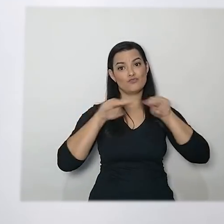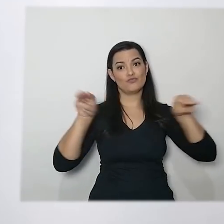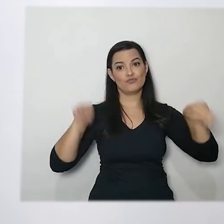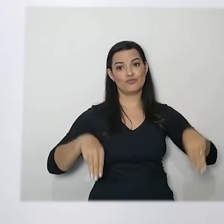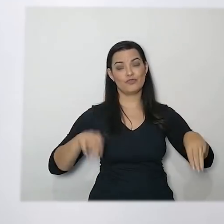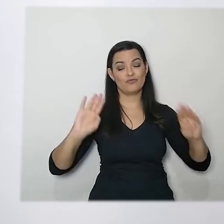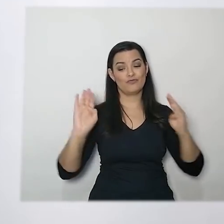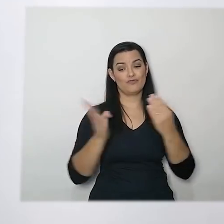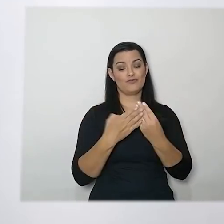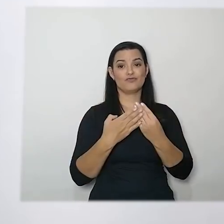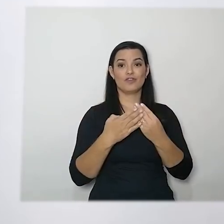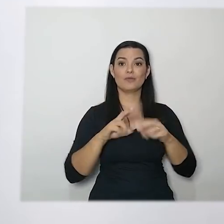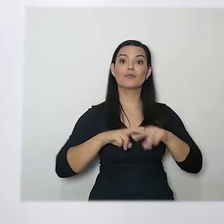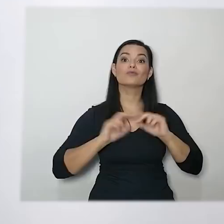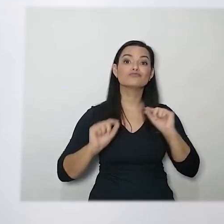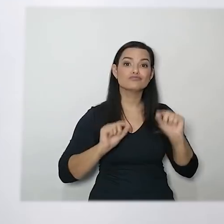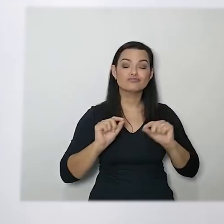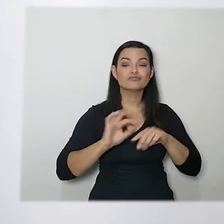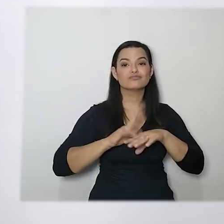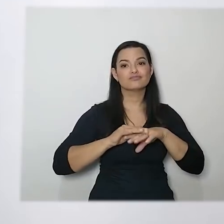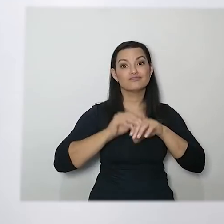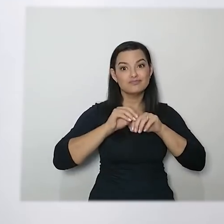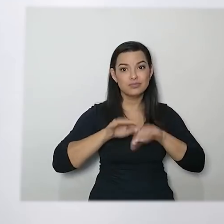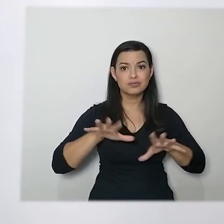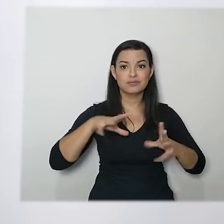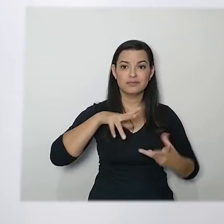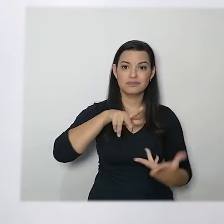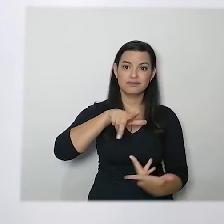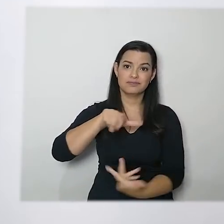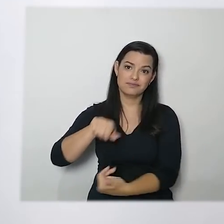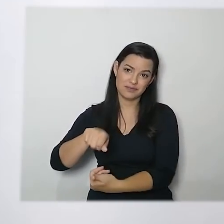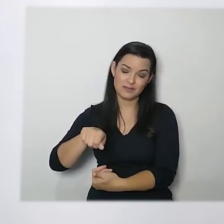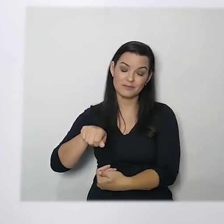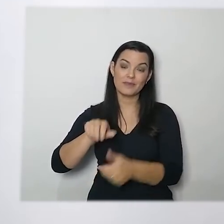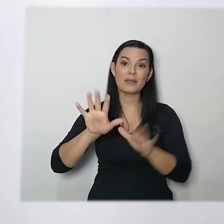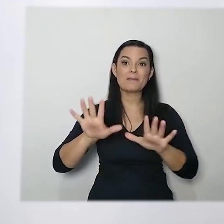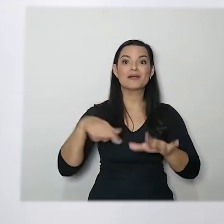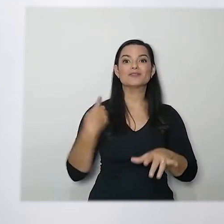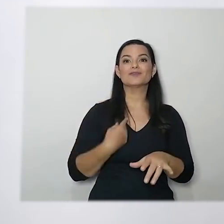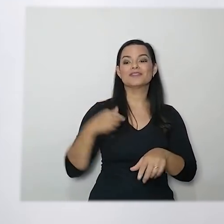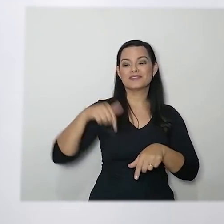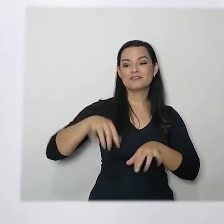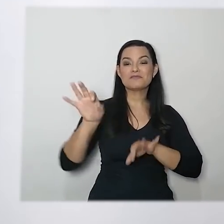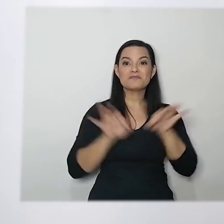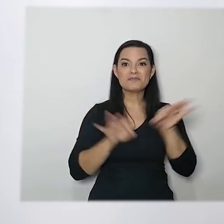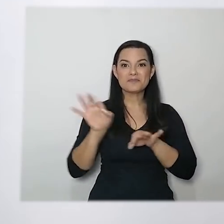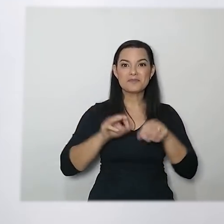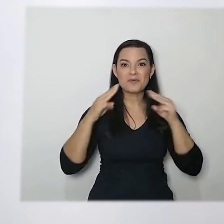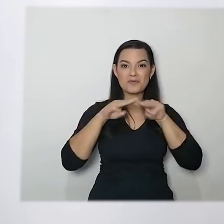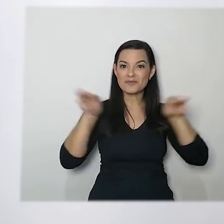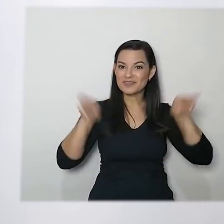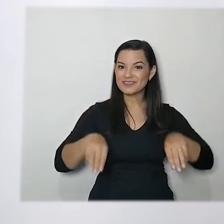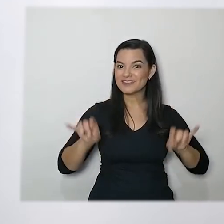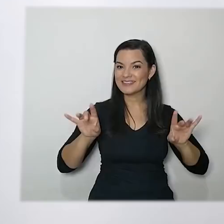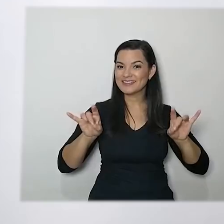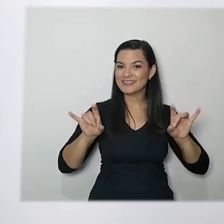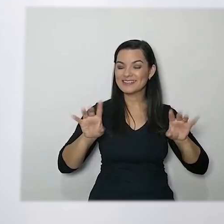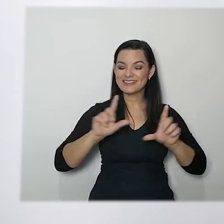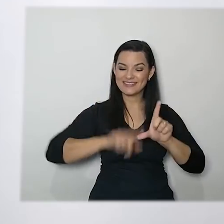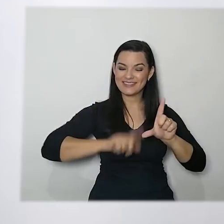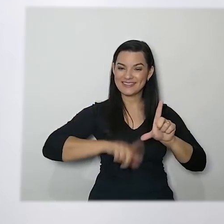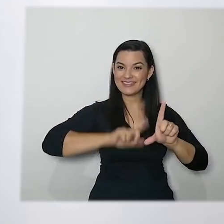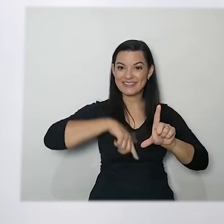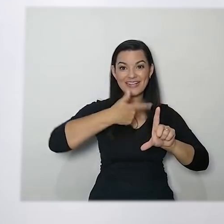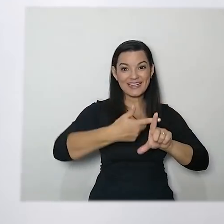mas nós preparamos um museu super especial, Museu Além das Letras. Então você que acompanha o programa Saberes em